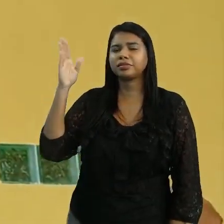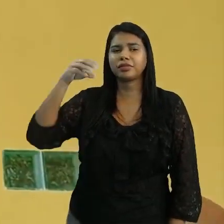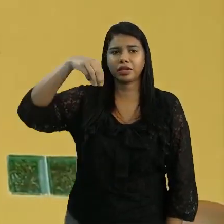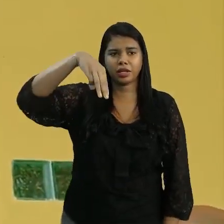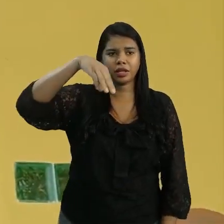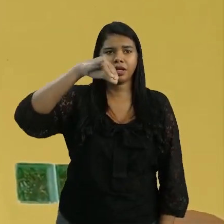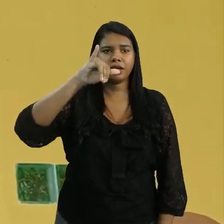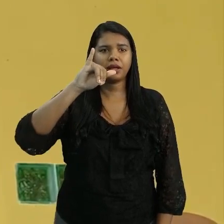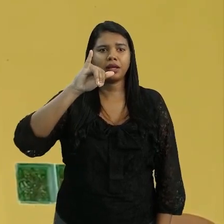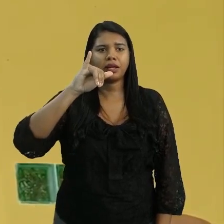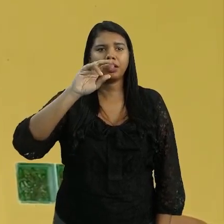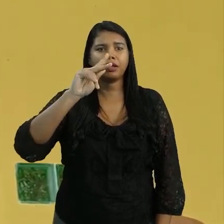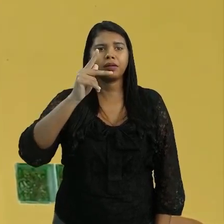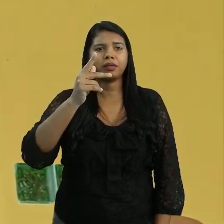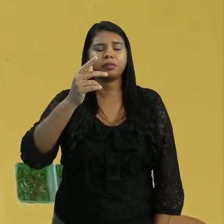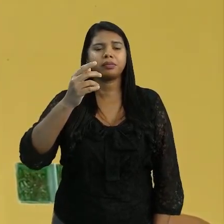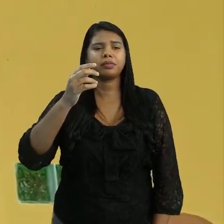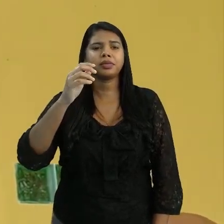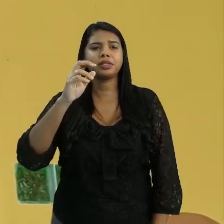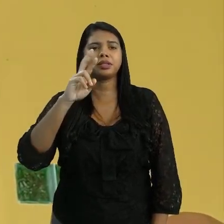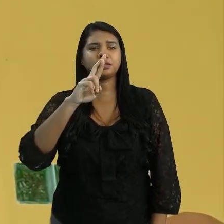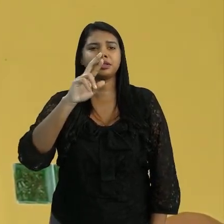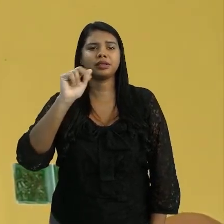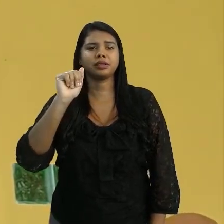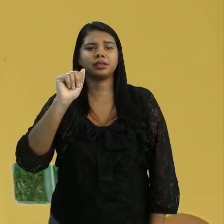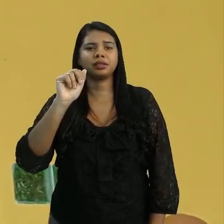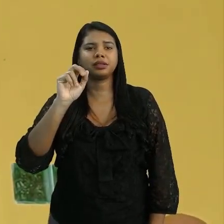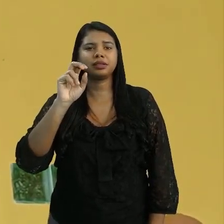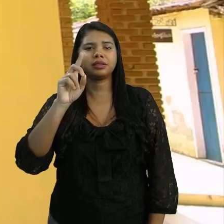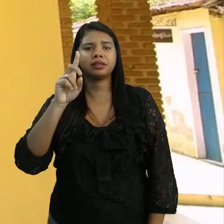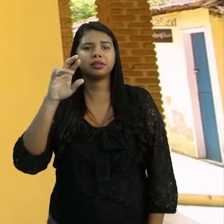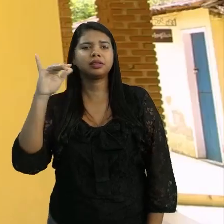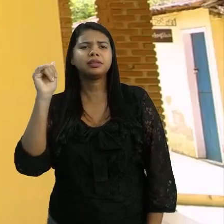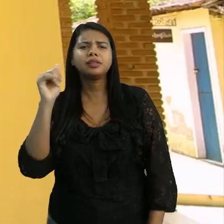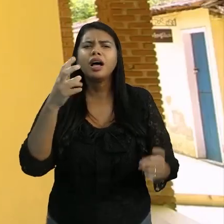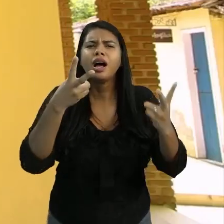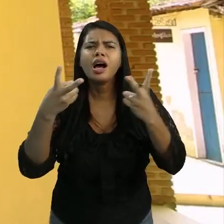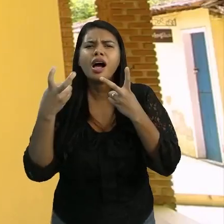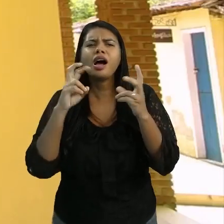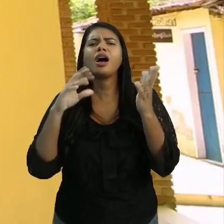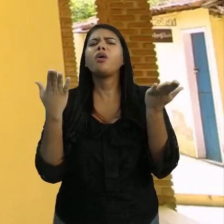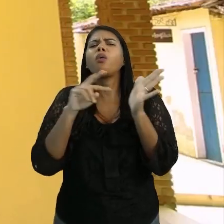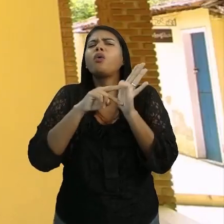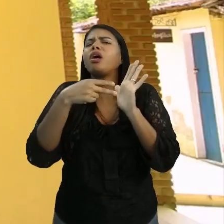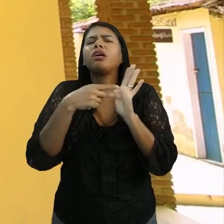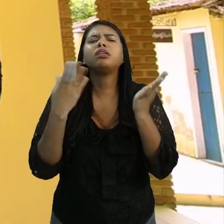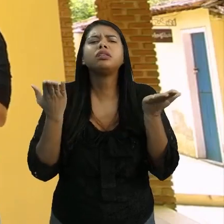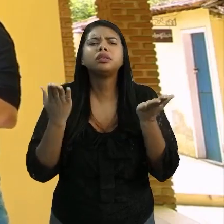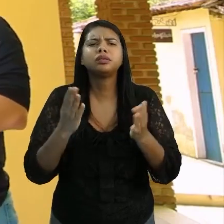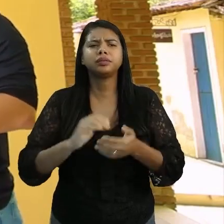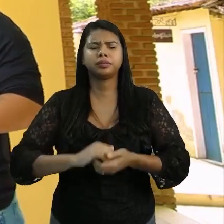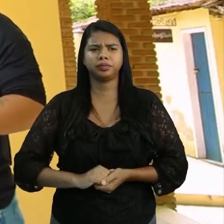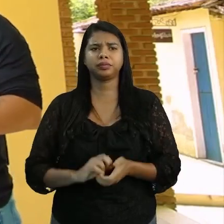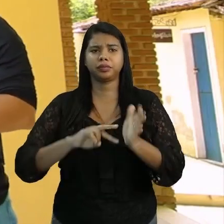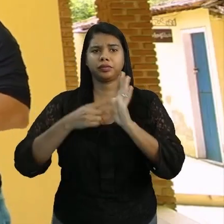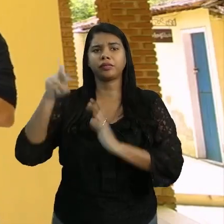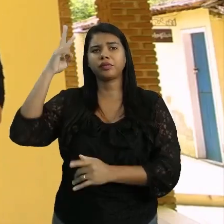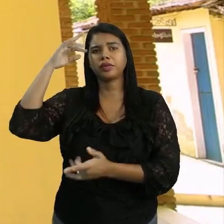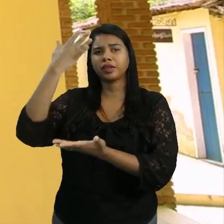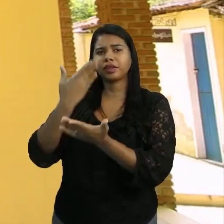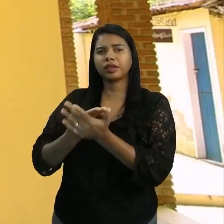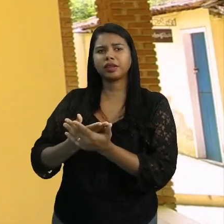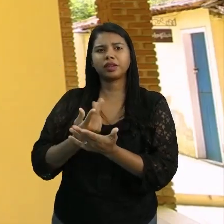Bom, pessoal, estamos aqui na Ecovila conversando agora com o Guru, administrador desse local maravilhoso. Guru, quando a gente chegou